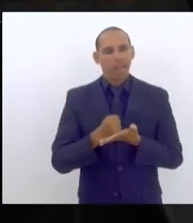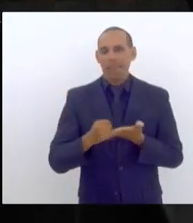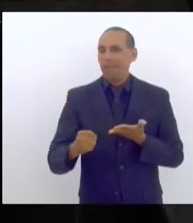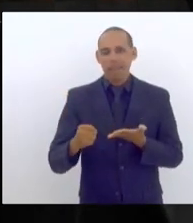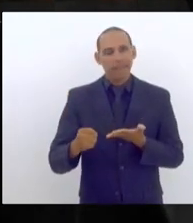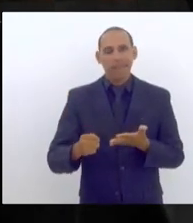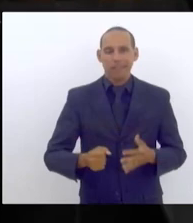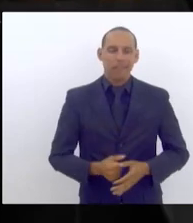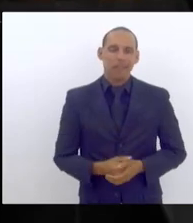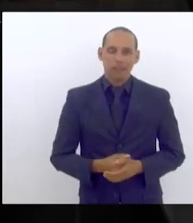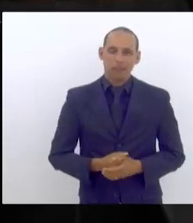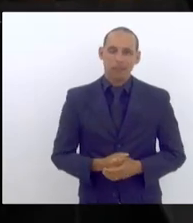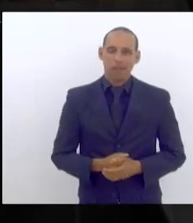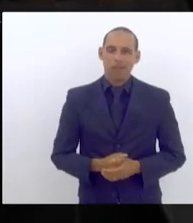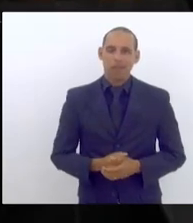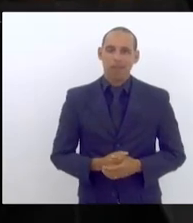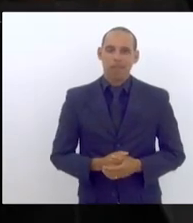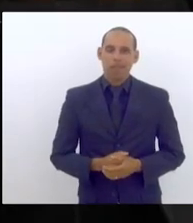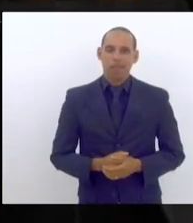se liquidou de vez.